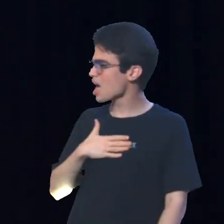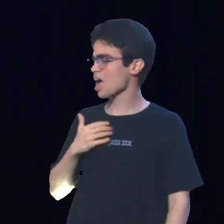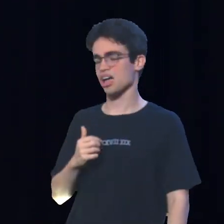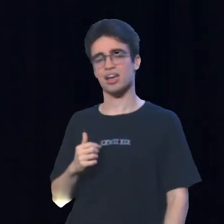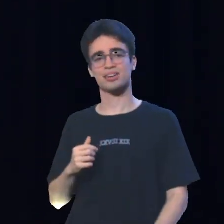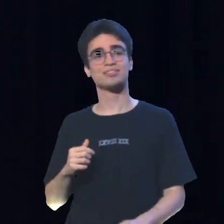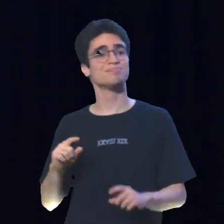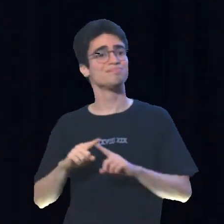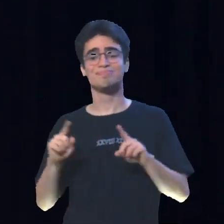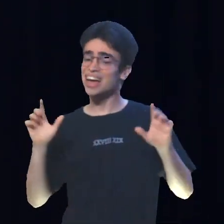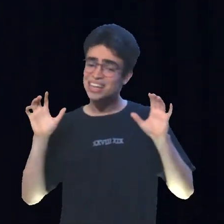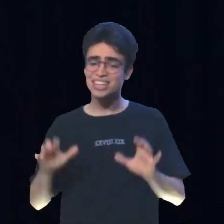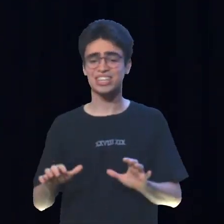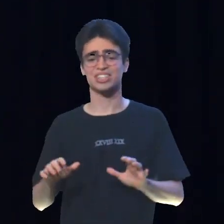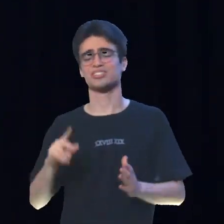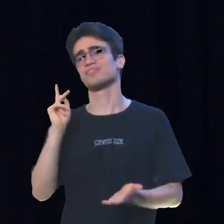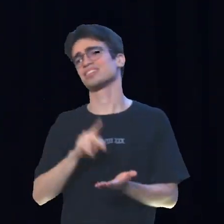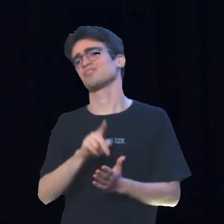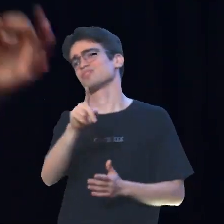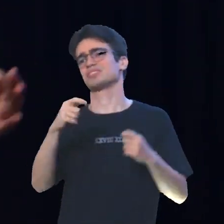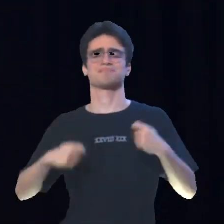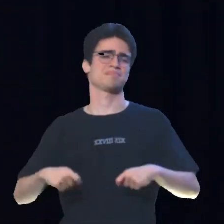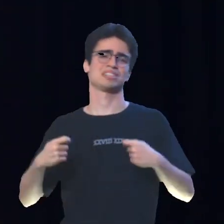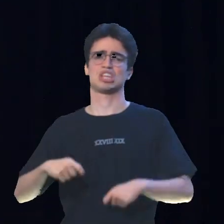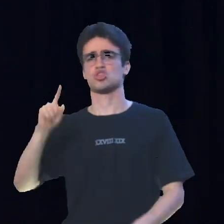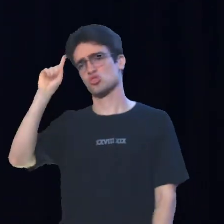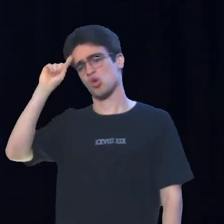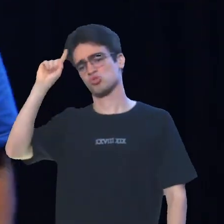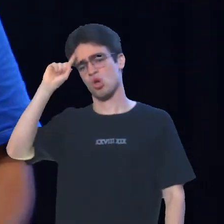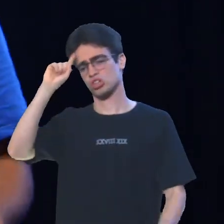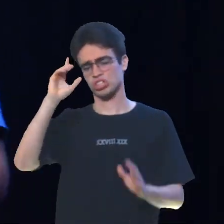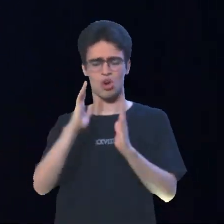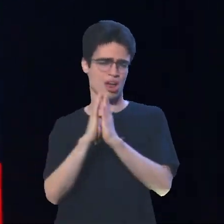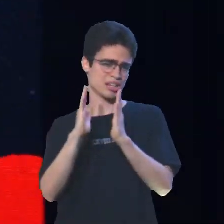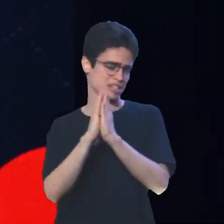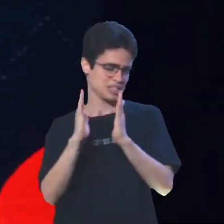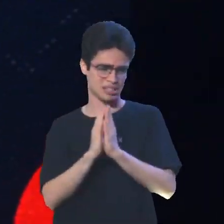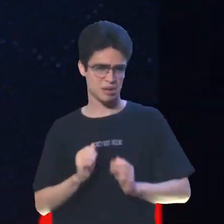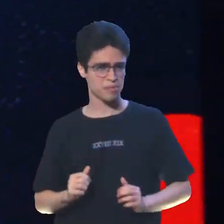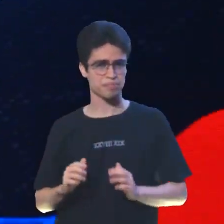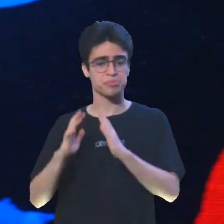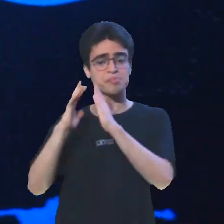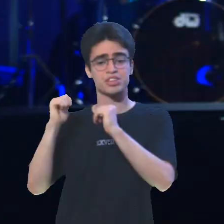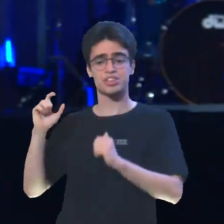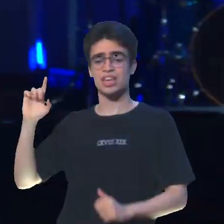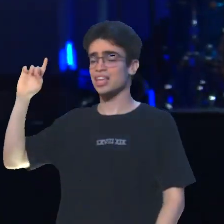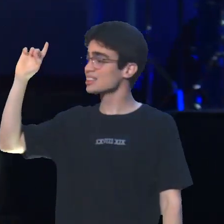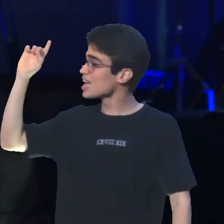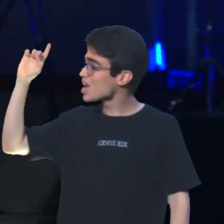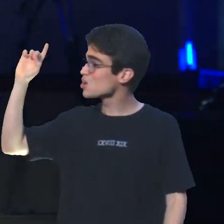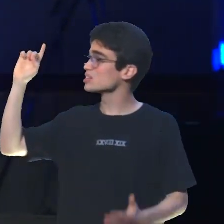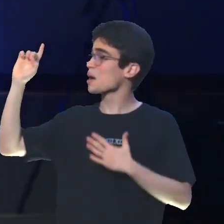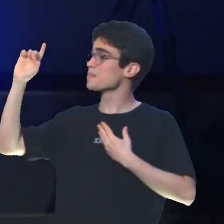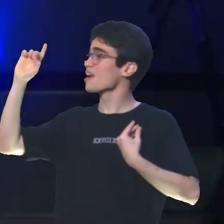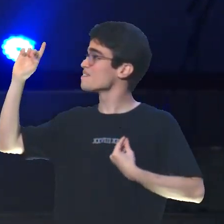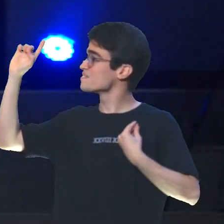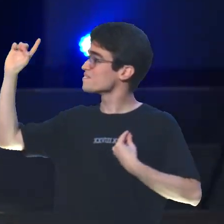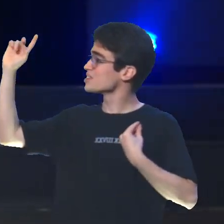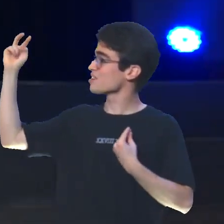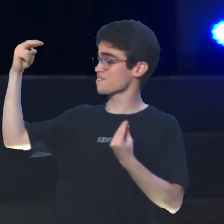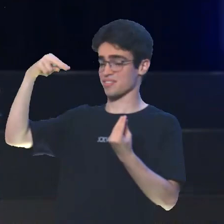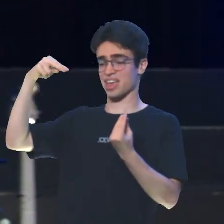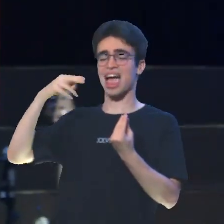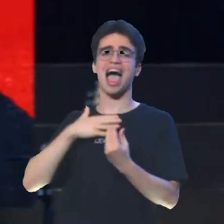devia ser a sua oração todos os dias. Senhor, que a minha vida agrade